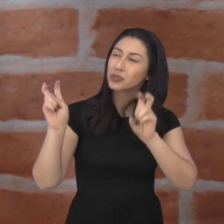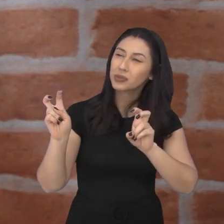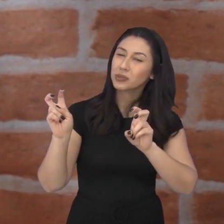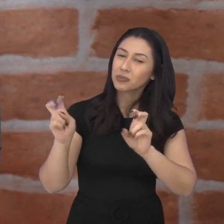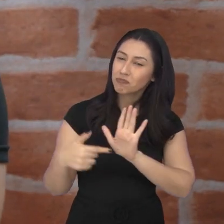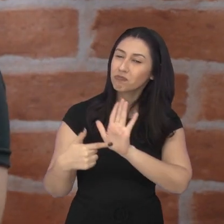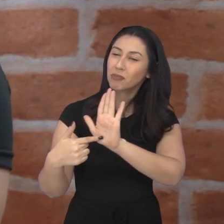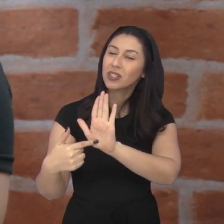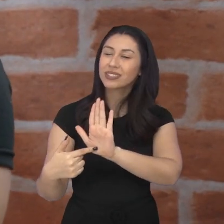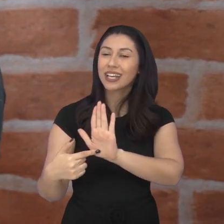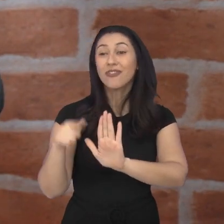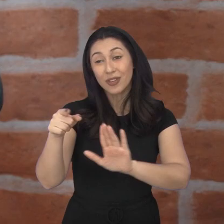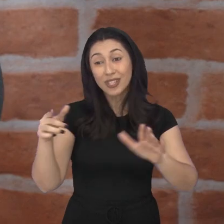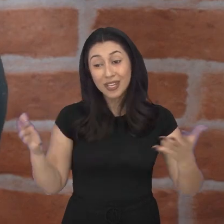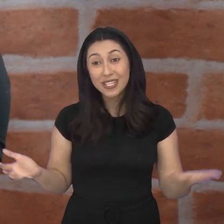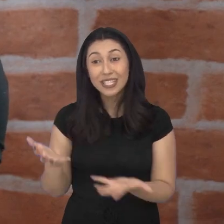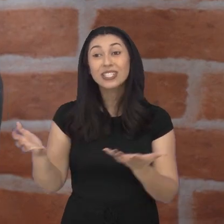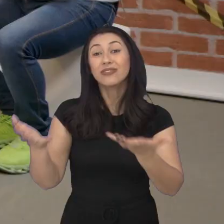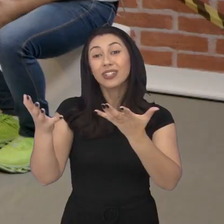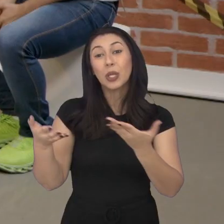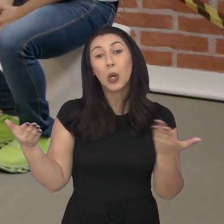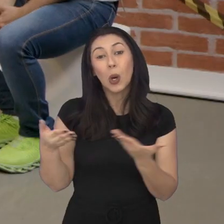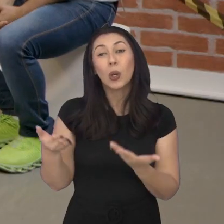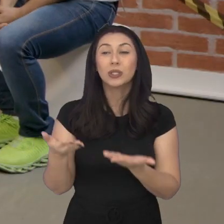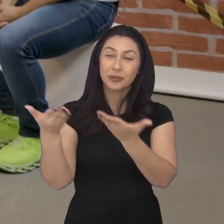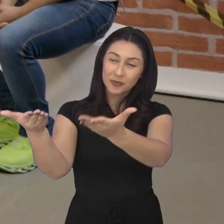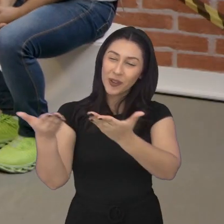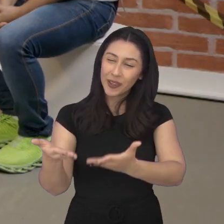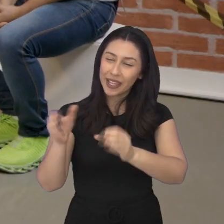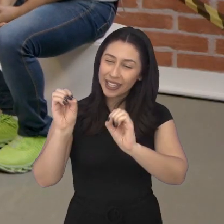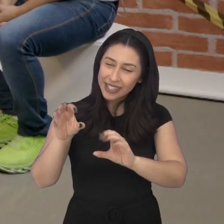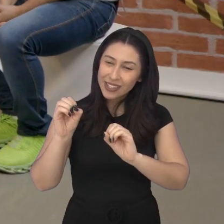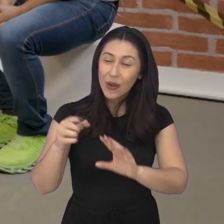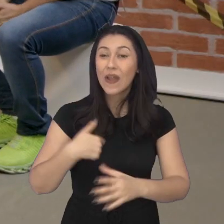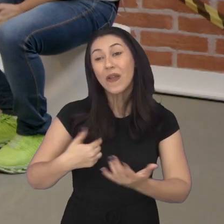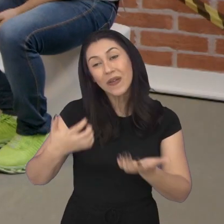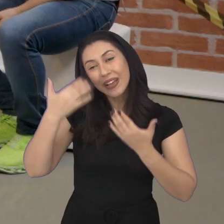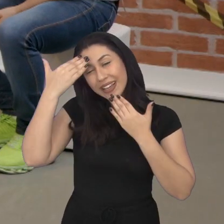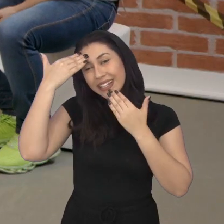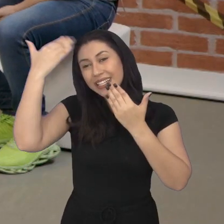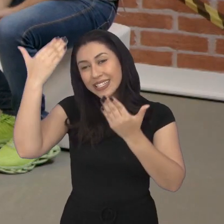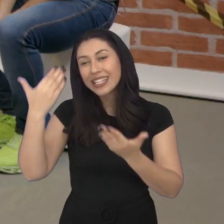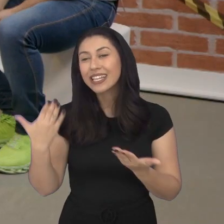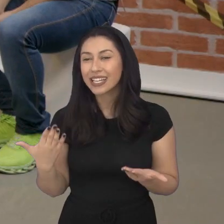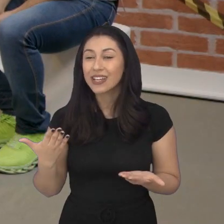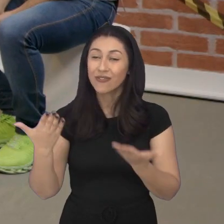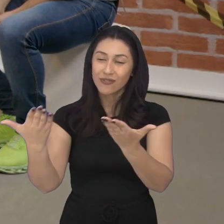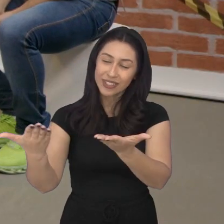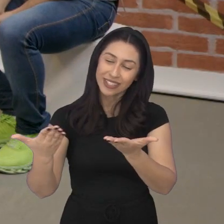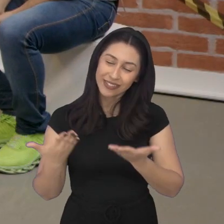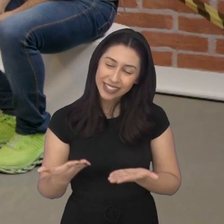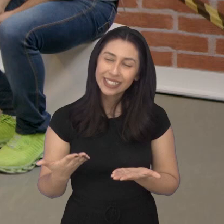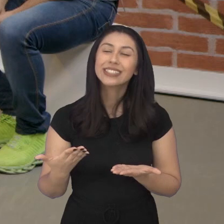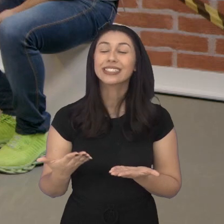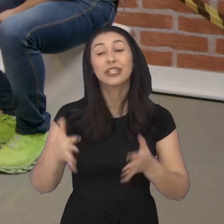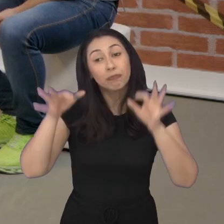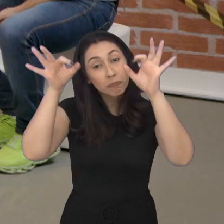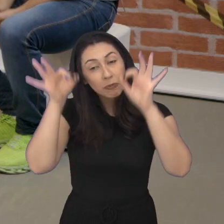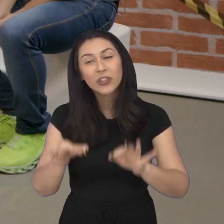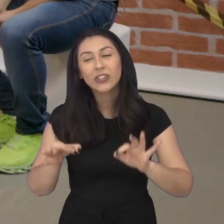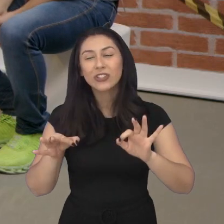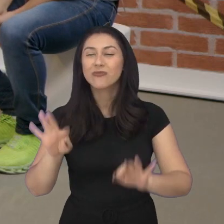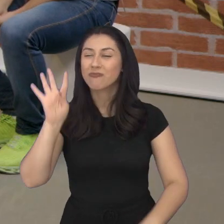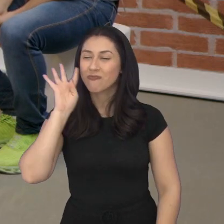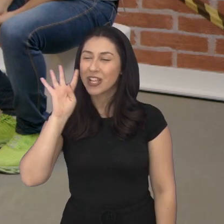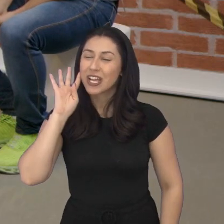assuntos, você tá regando mais um pouquinho. Então hoje você aqui regou. Quero agradecer muito, viu, Fabíola, por ter estado aqui no Tá Ligado. Com certeza foi algo